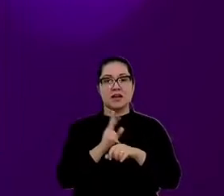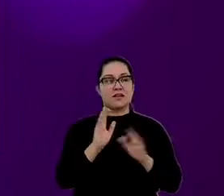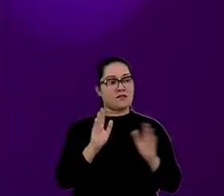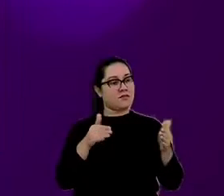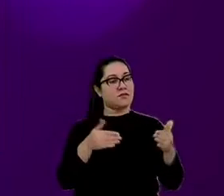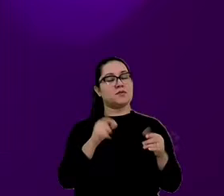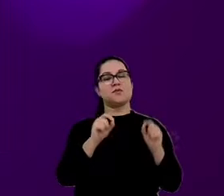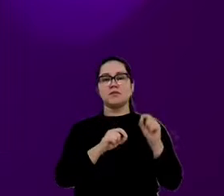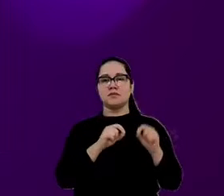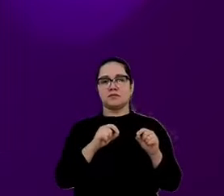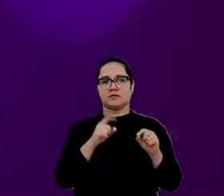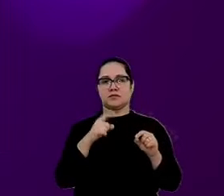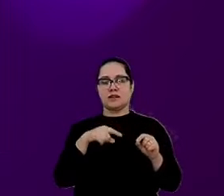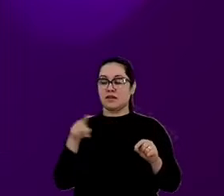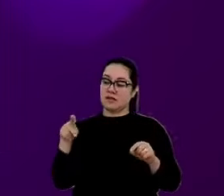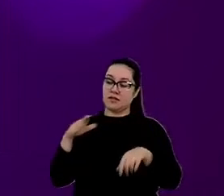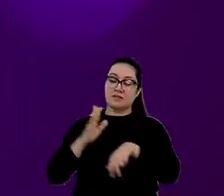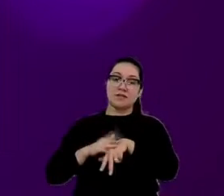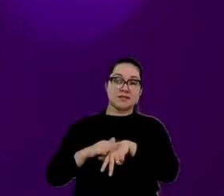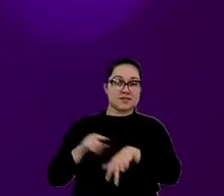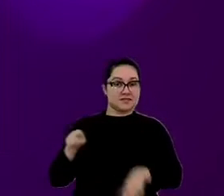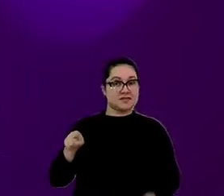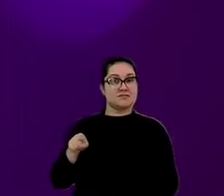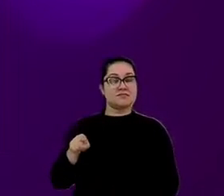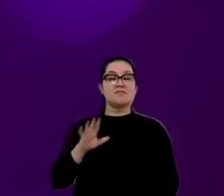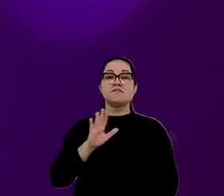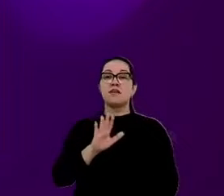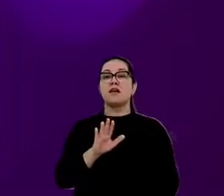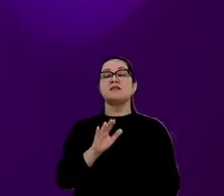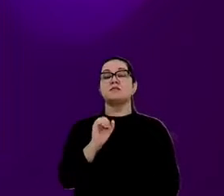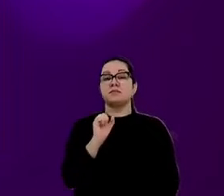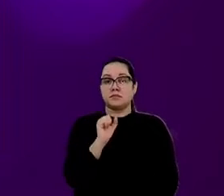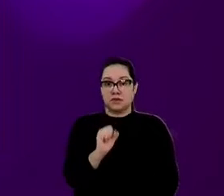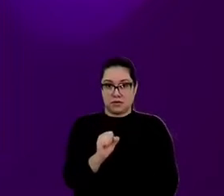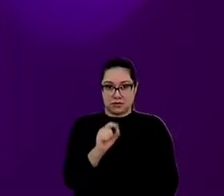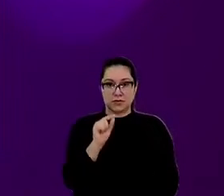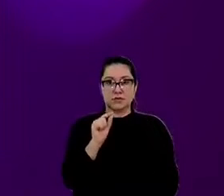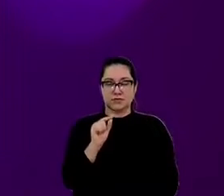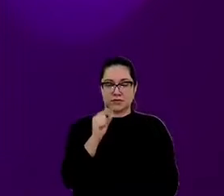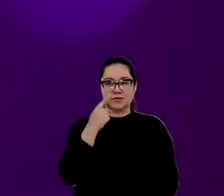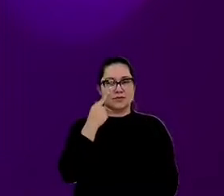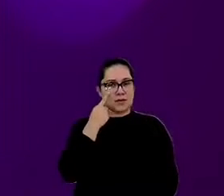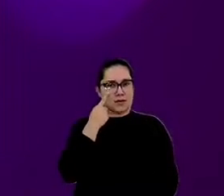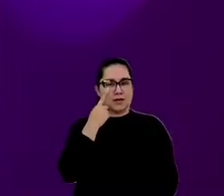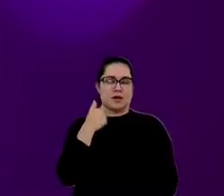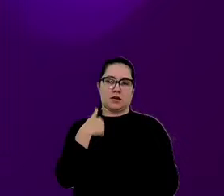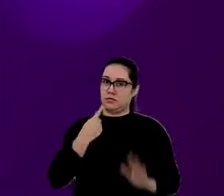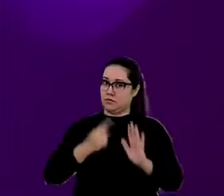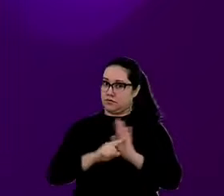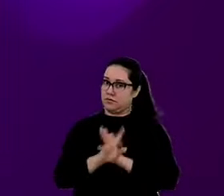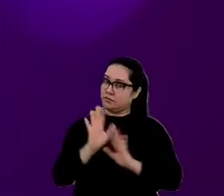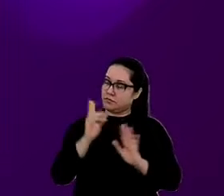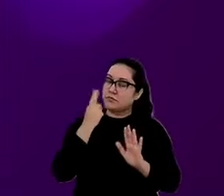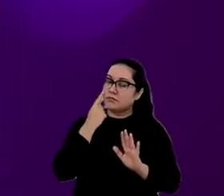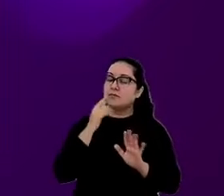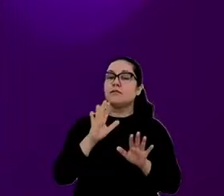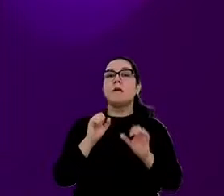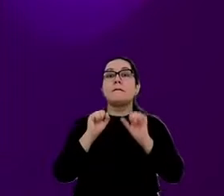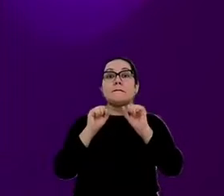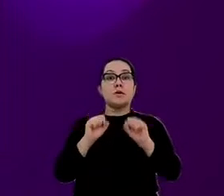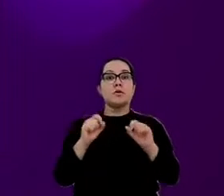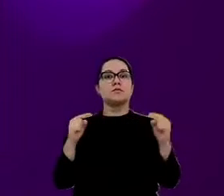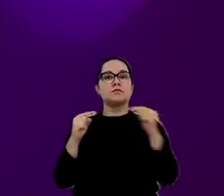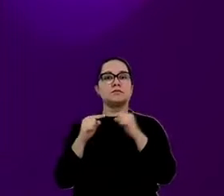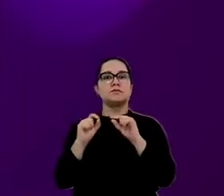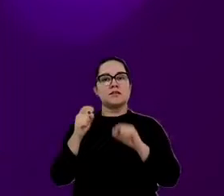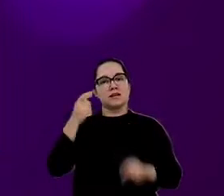princípio, para os pacientes. Mas isso pode ser, eu estou me aprofundando nisso, aplicado à cabeça